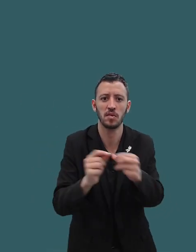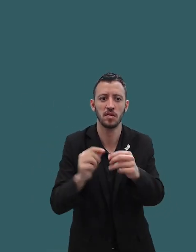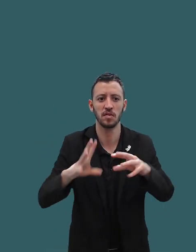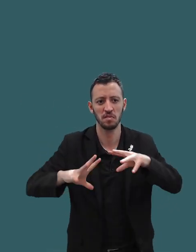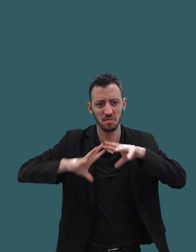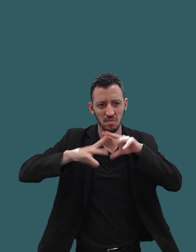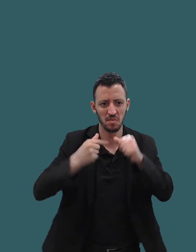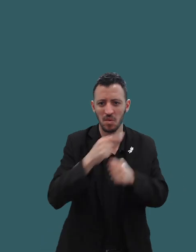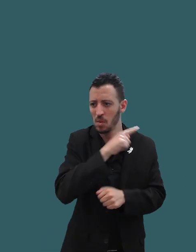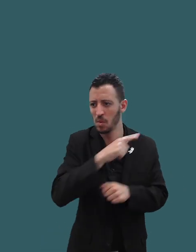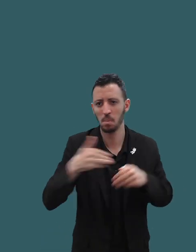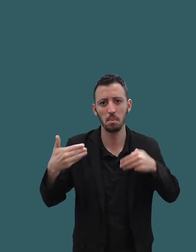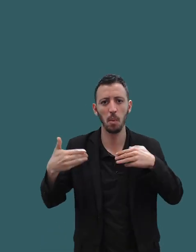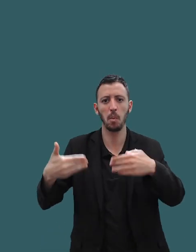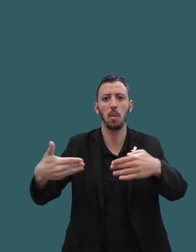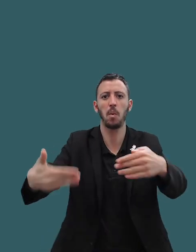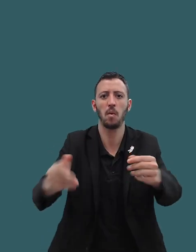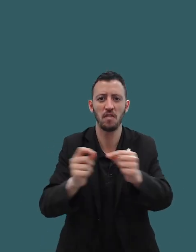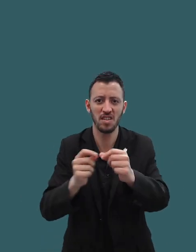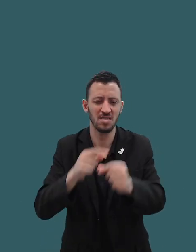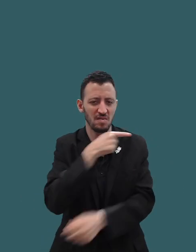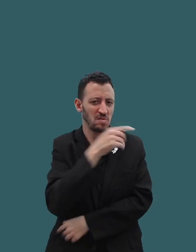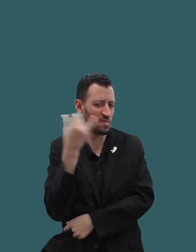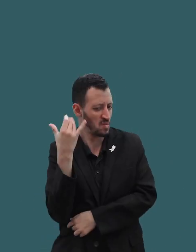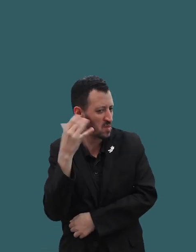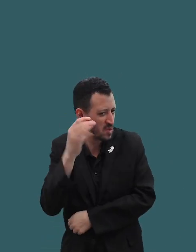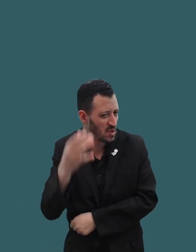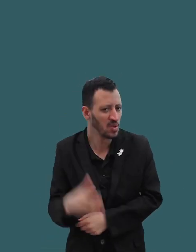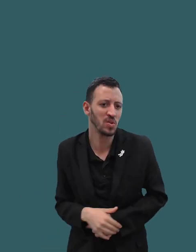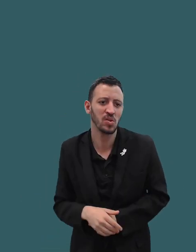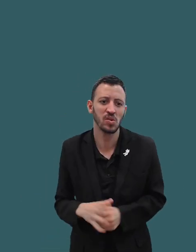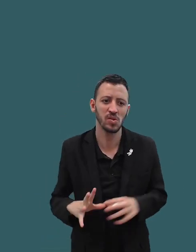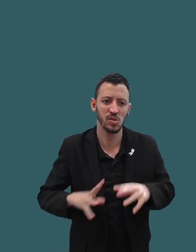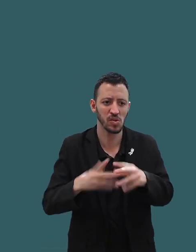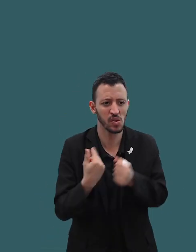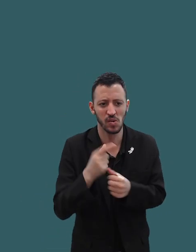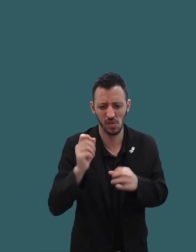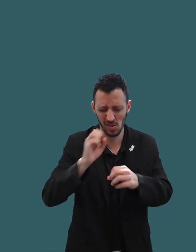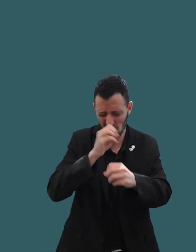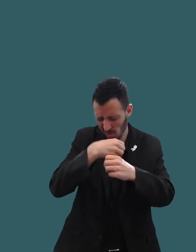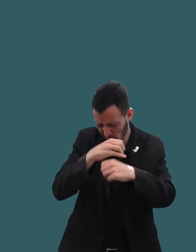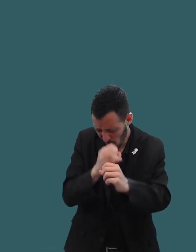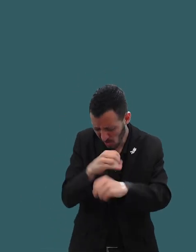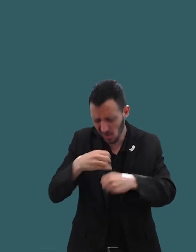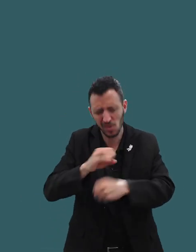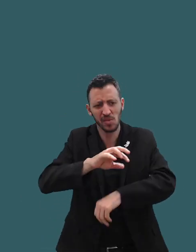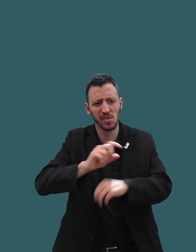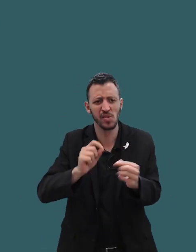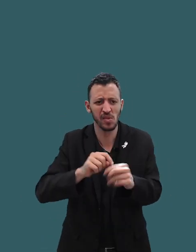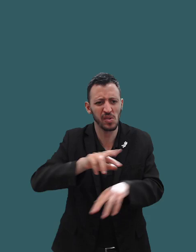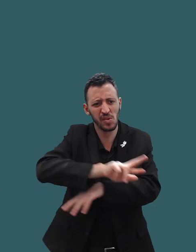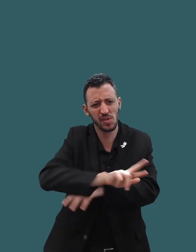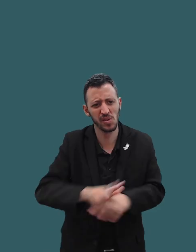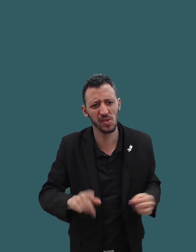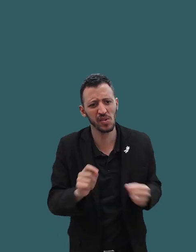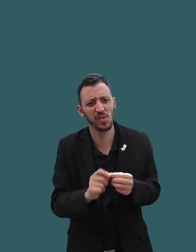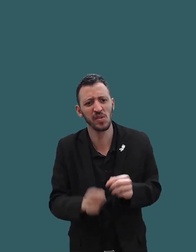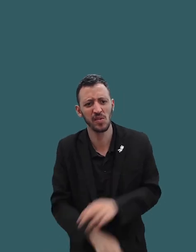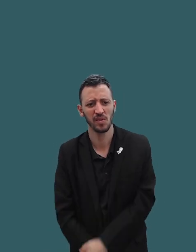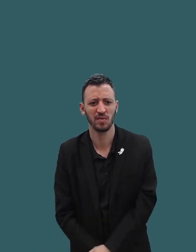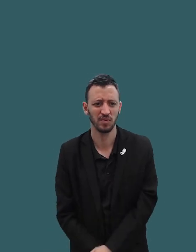arrebentar na Esplanada dos Ministérios. Vamos fazer ciência ali, assim, levar laboratório, fazer o... Ninguém pode